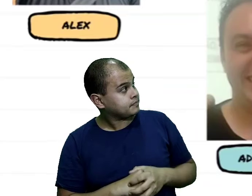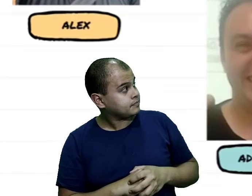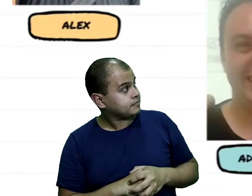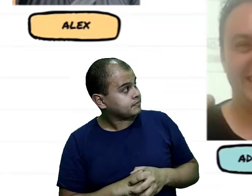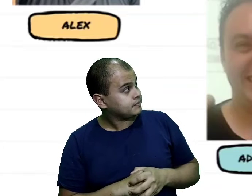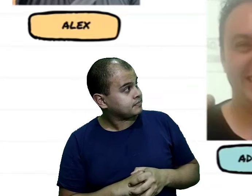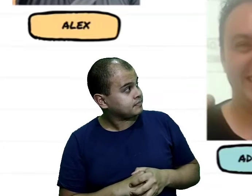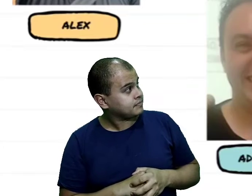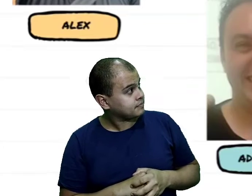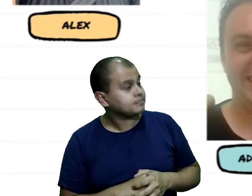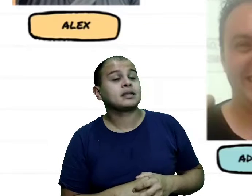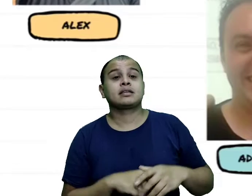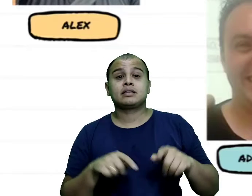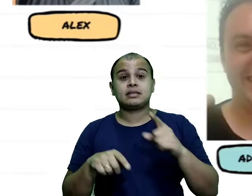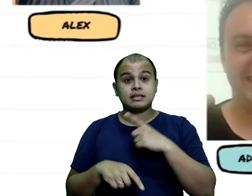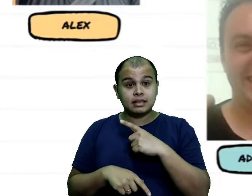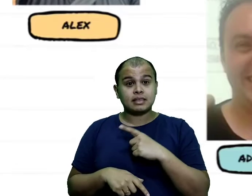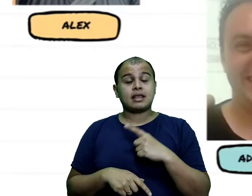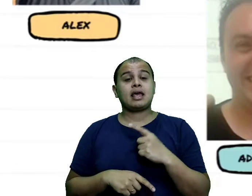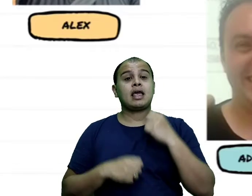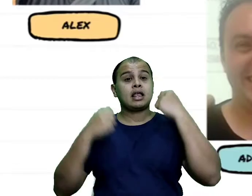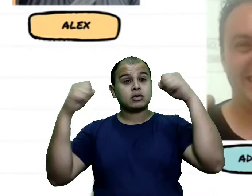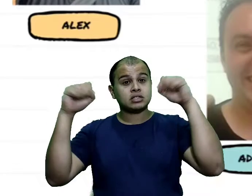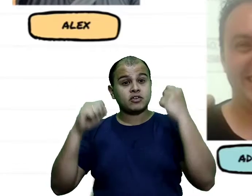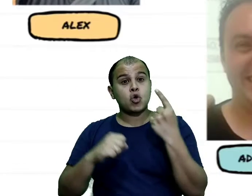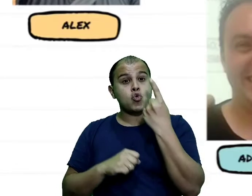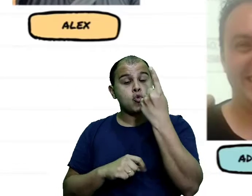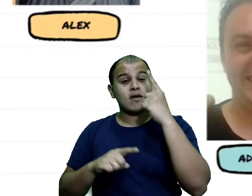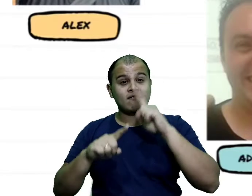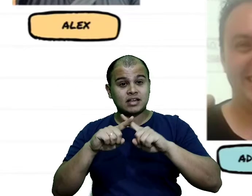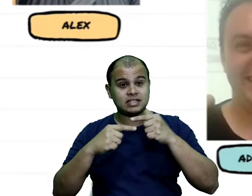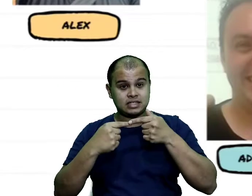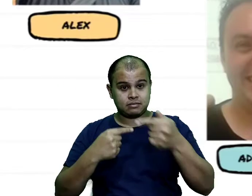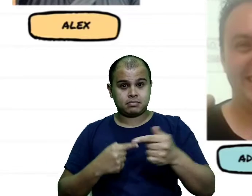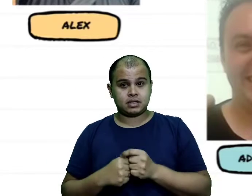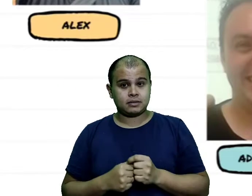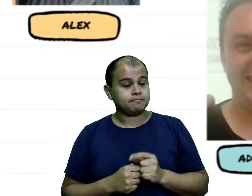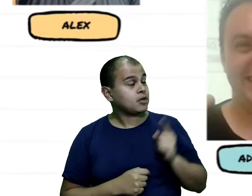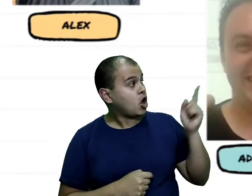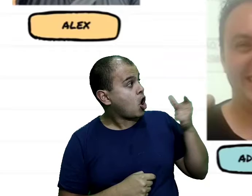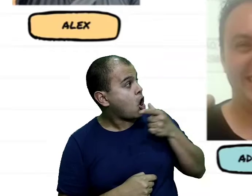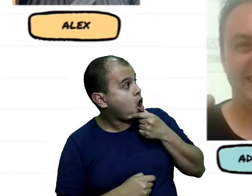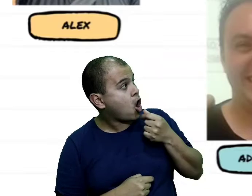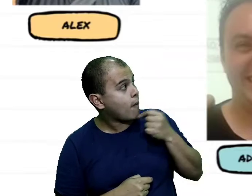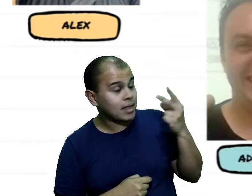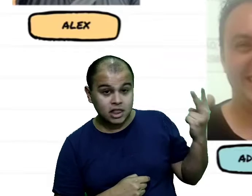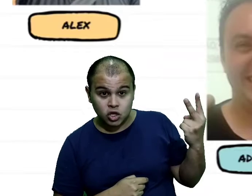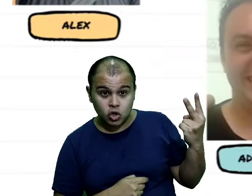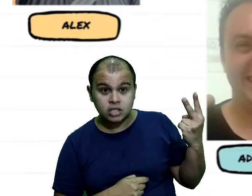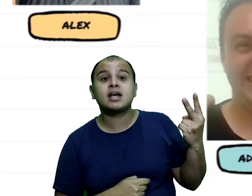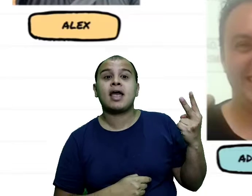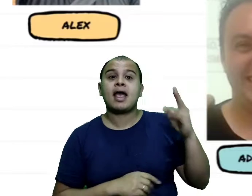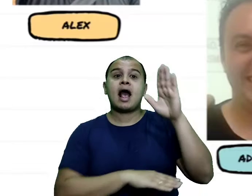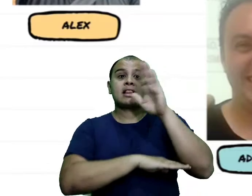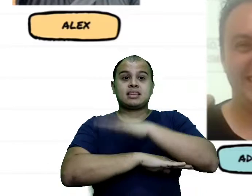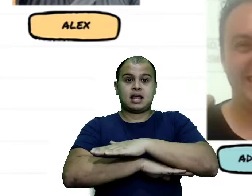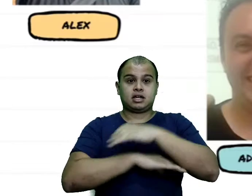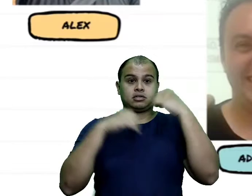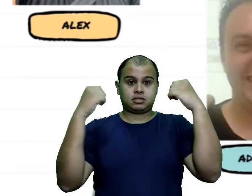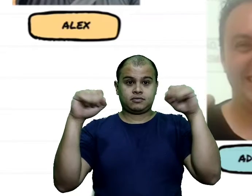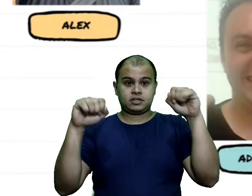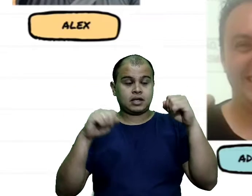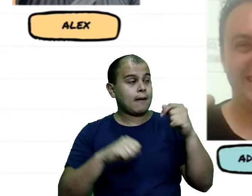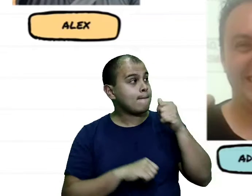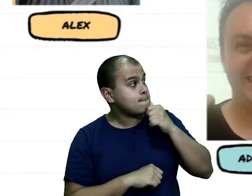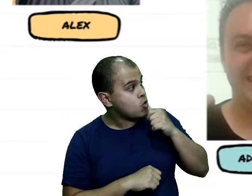é aula de educação física. Os professores são esses, está lá o Alex, o Adriano, que são do período da tarde, e a Daniela